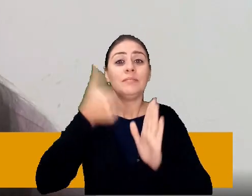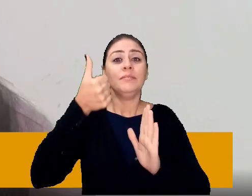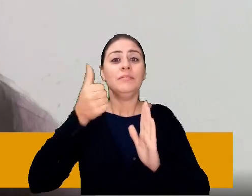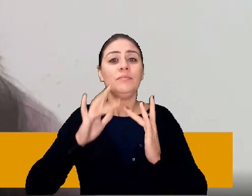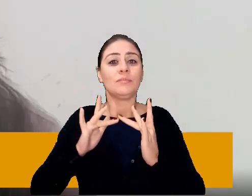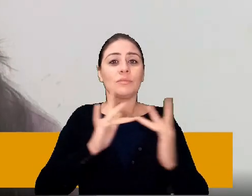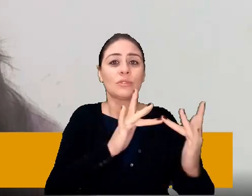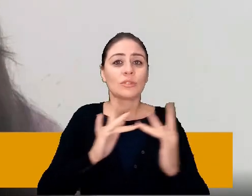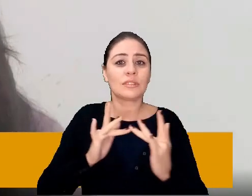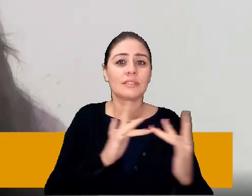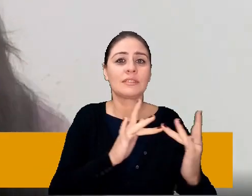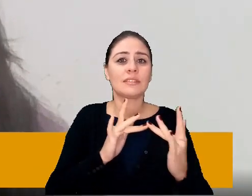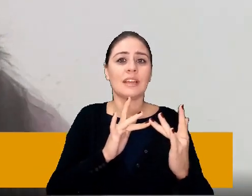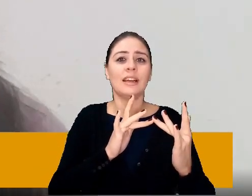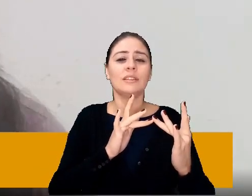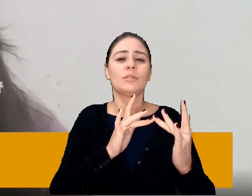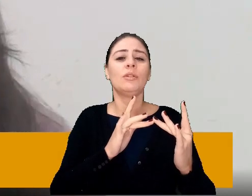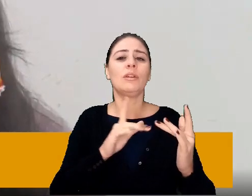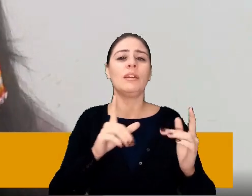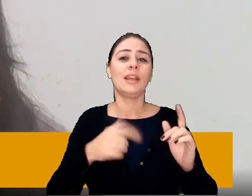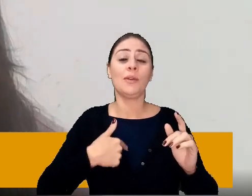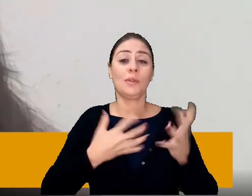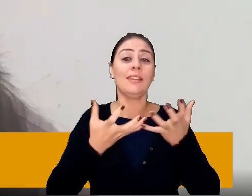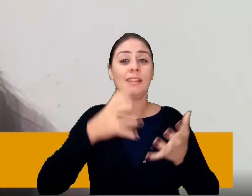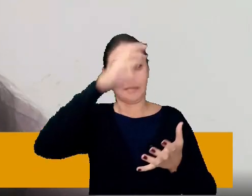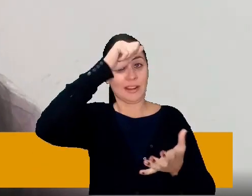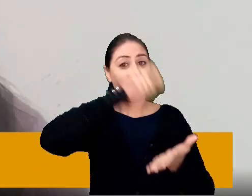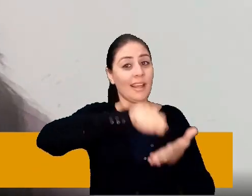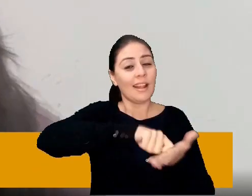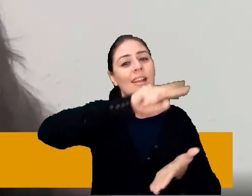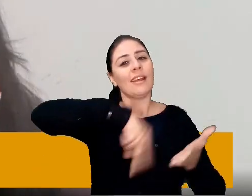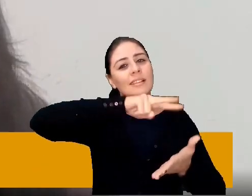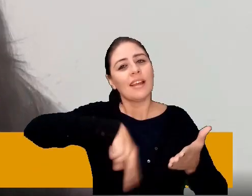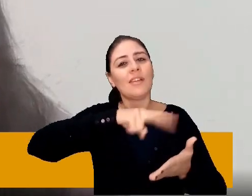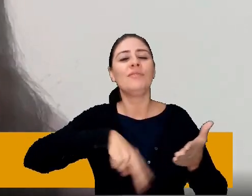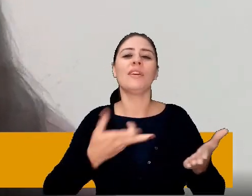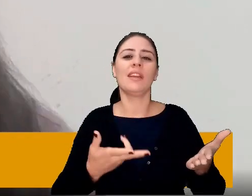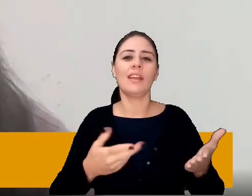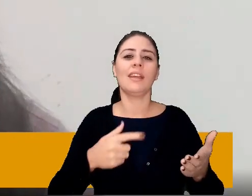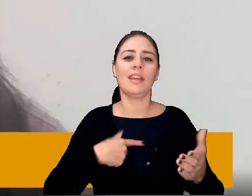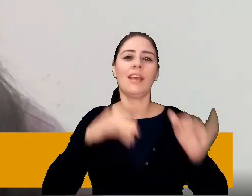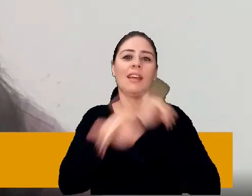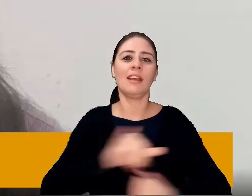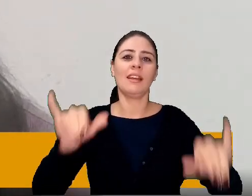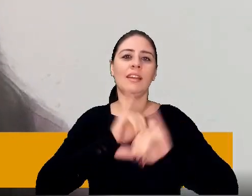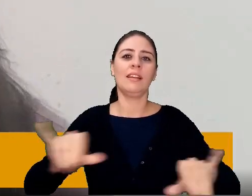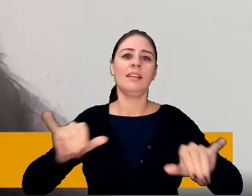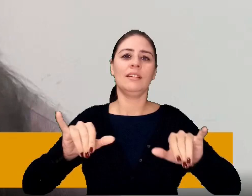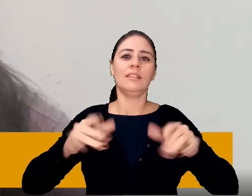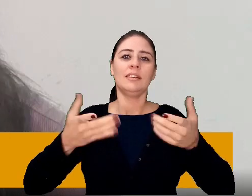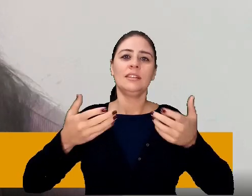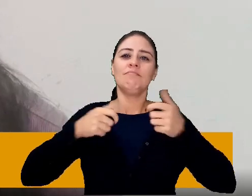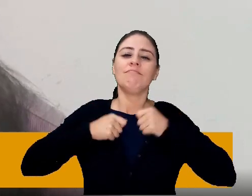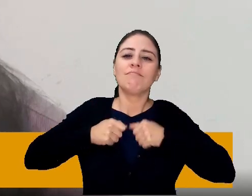com a aldeia, a primeira coisa que eu fui fazer foi aprender a ler e escrever no Caingangue, né? E foi dos lançamentos da camiseta, foi